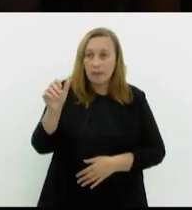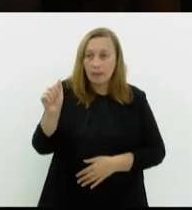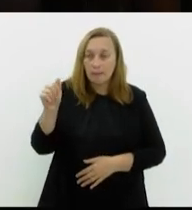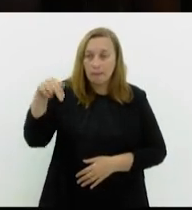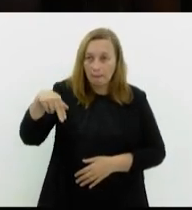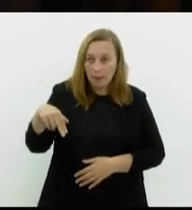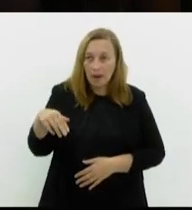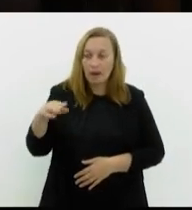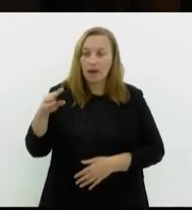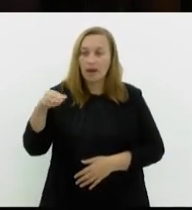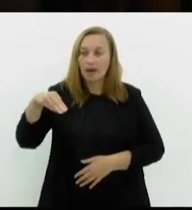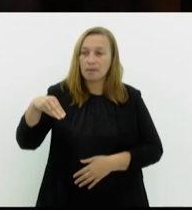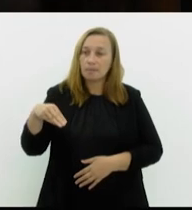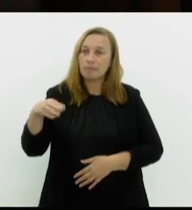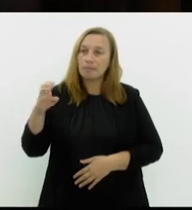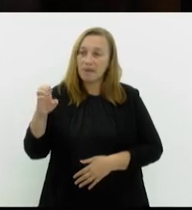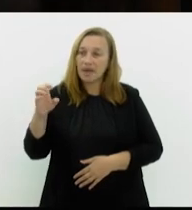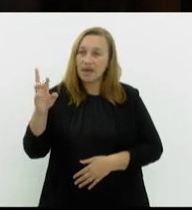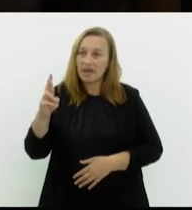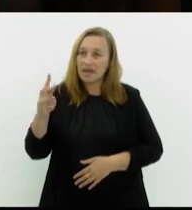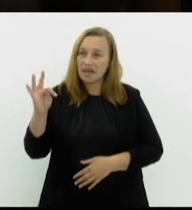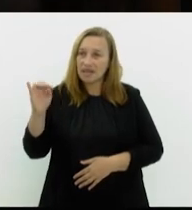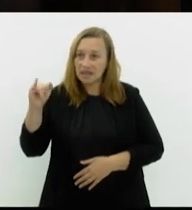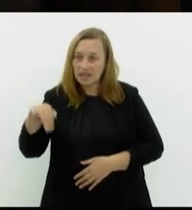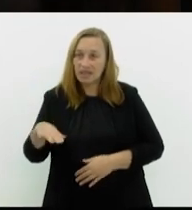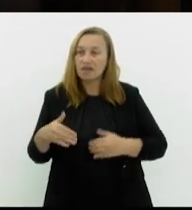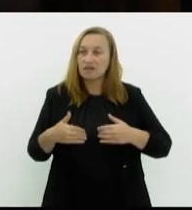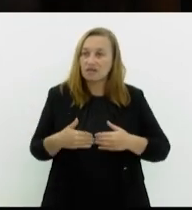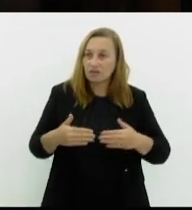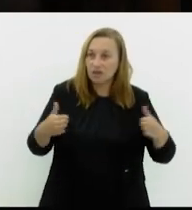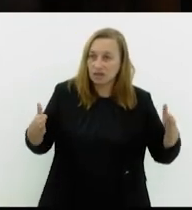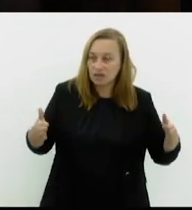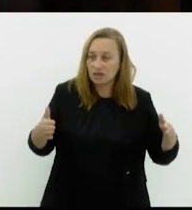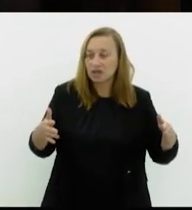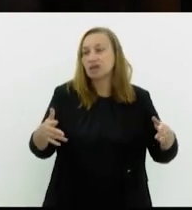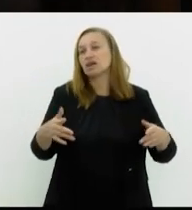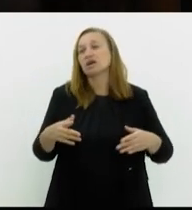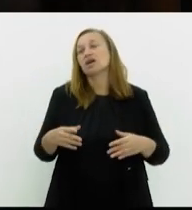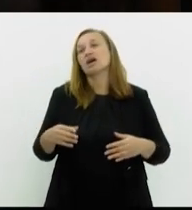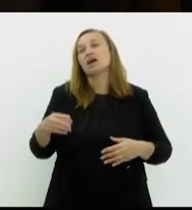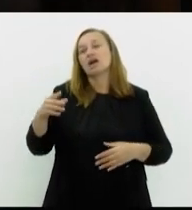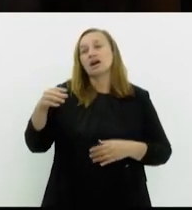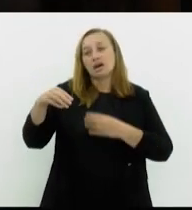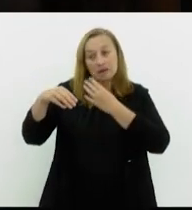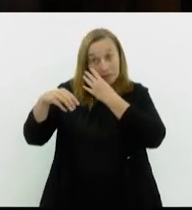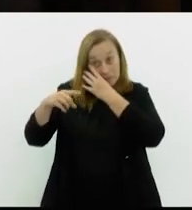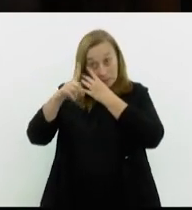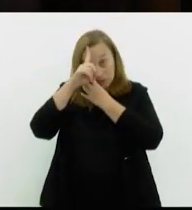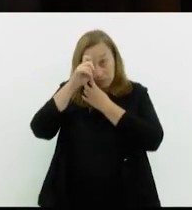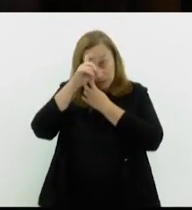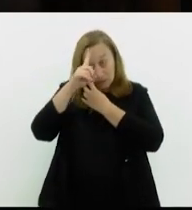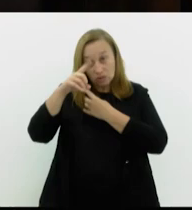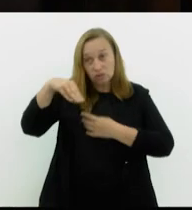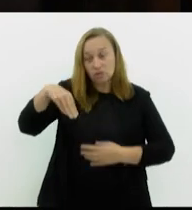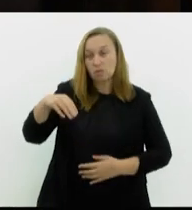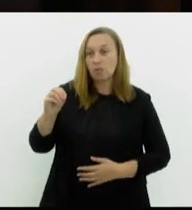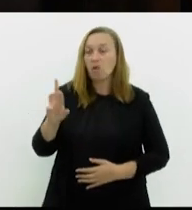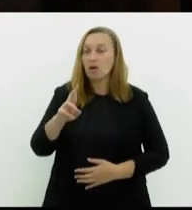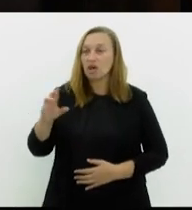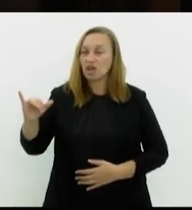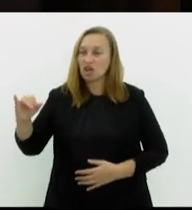PAN Meriti, vão inaugurar a maternidade do Morrinho, que está há 7 anos fechada. Ou